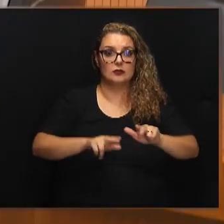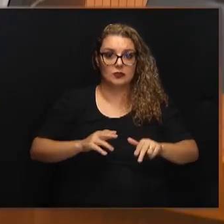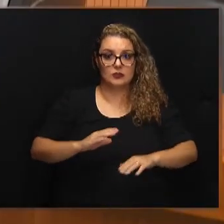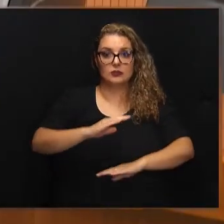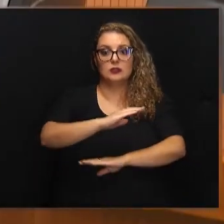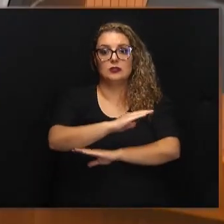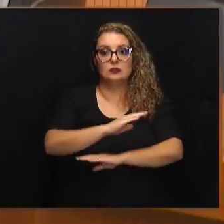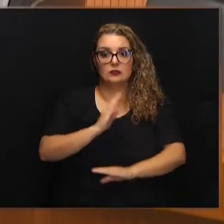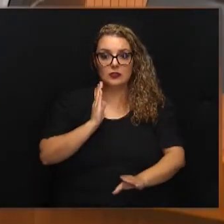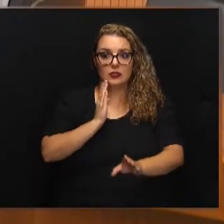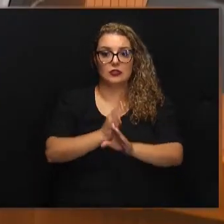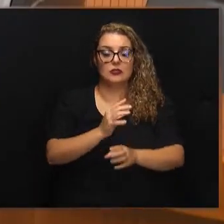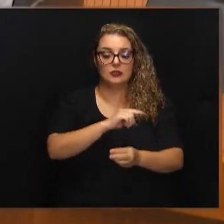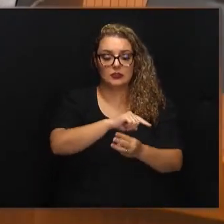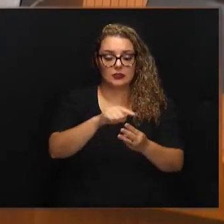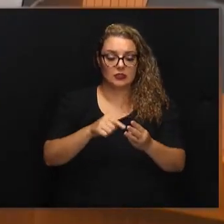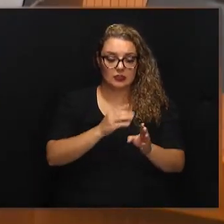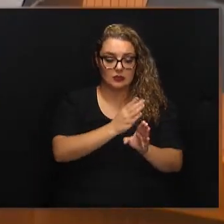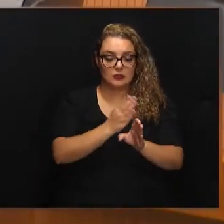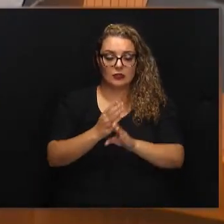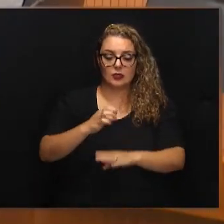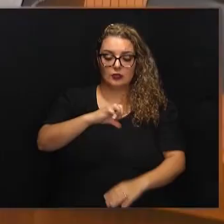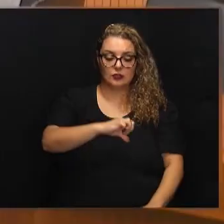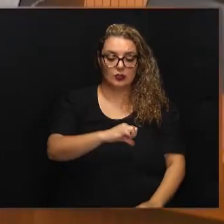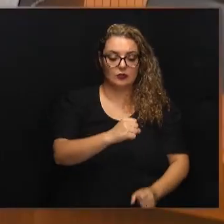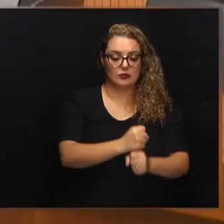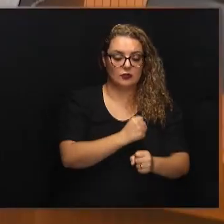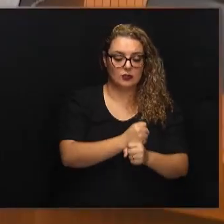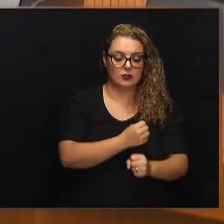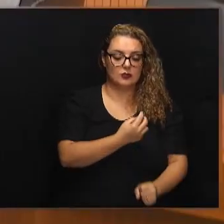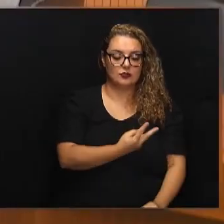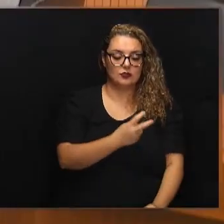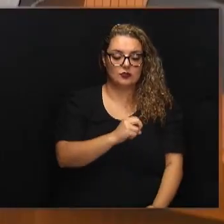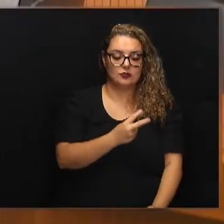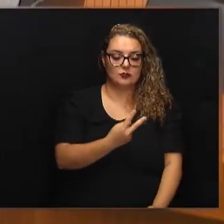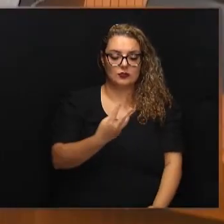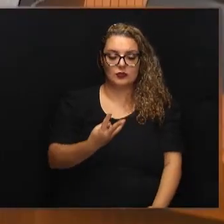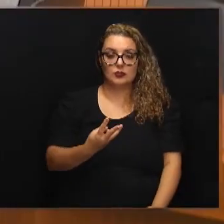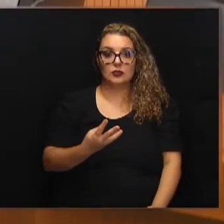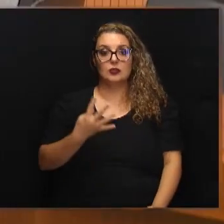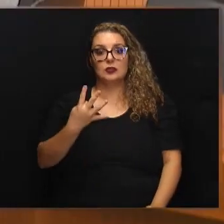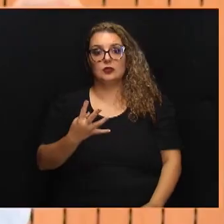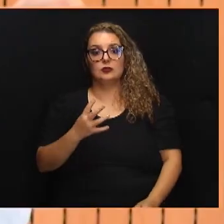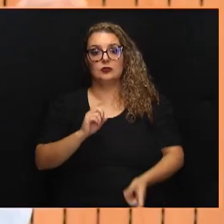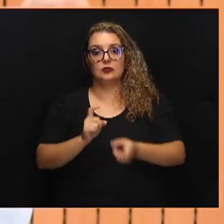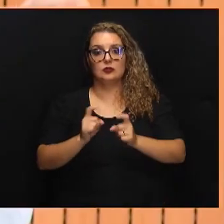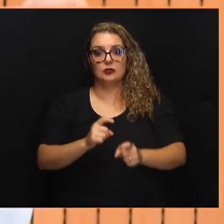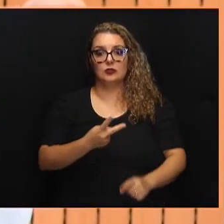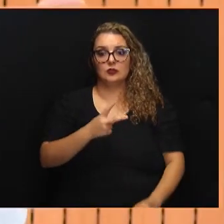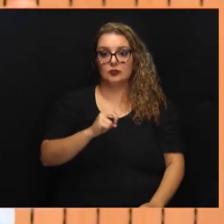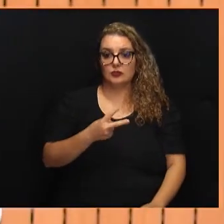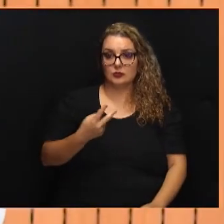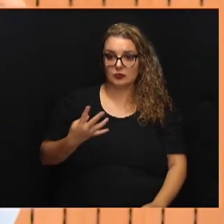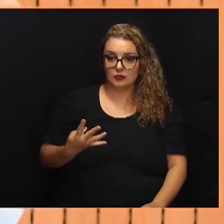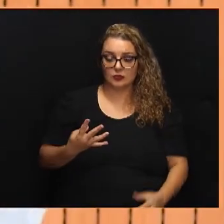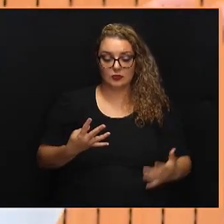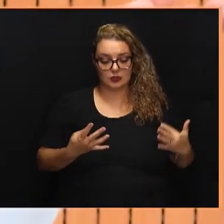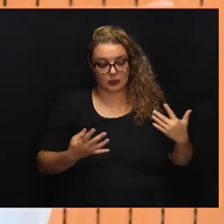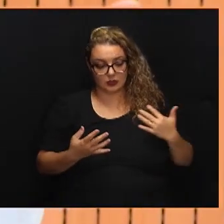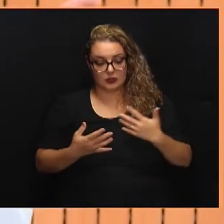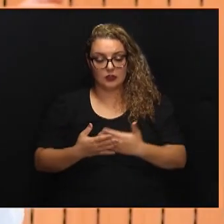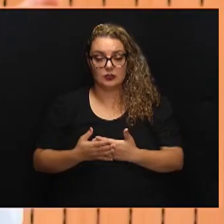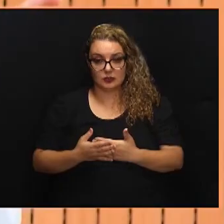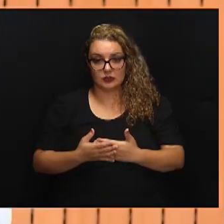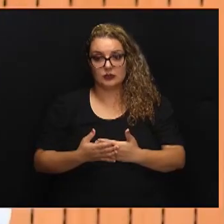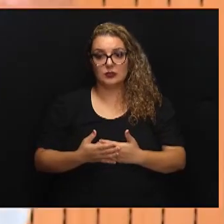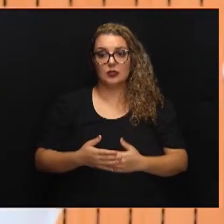13 encontros, sendo 9 no ano de 2023 e 4 reuniões em 2024. Ao longo deste biênio, a comissão